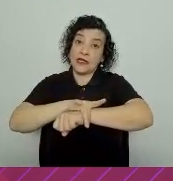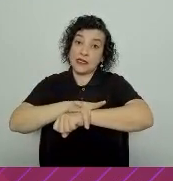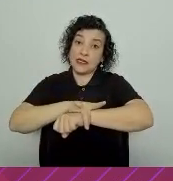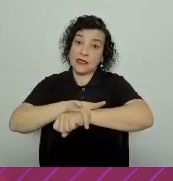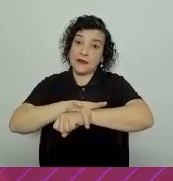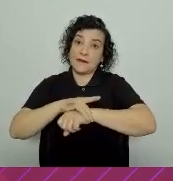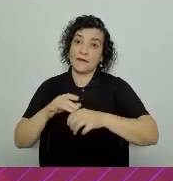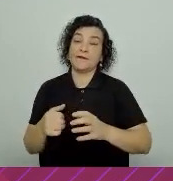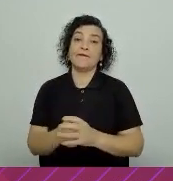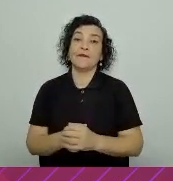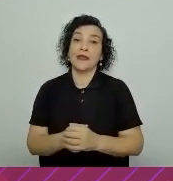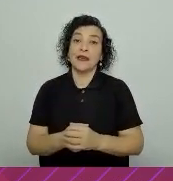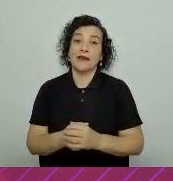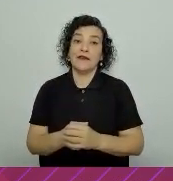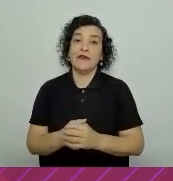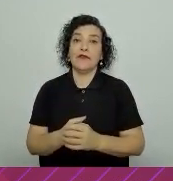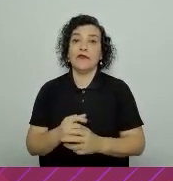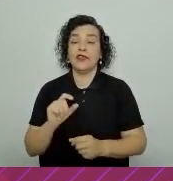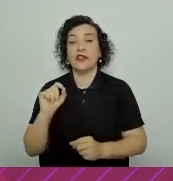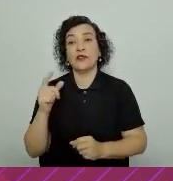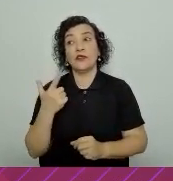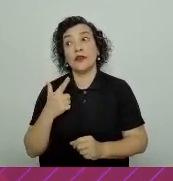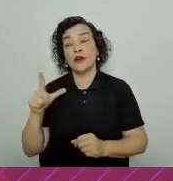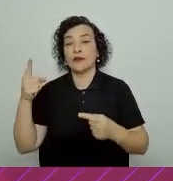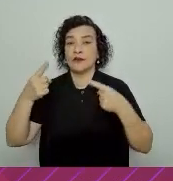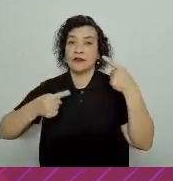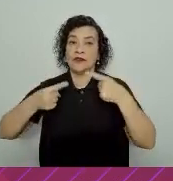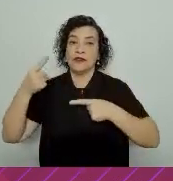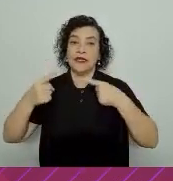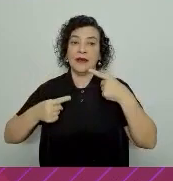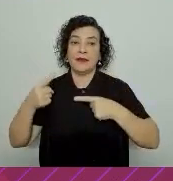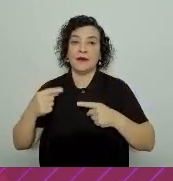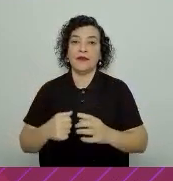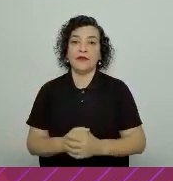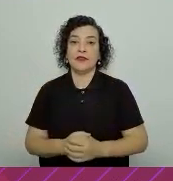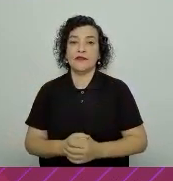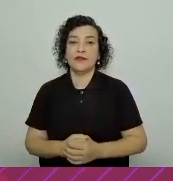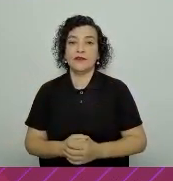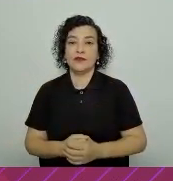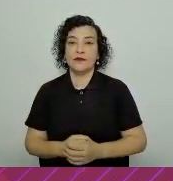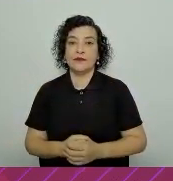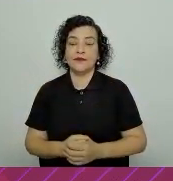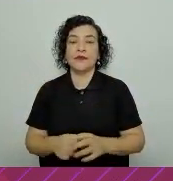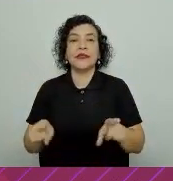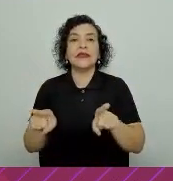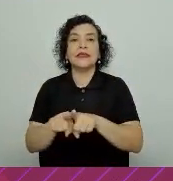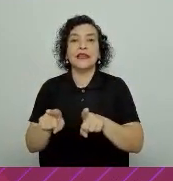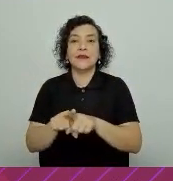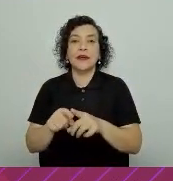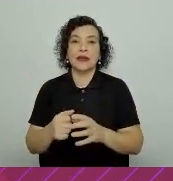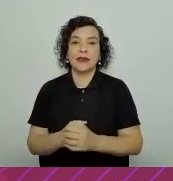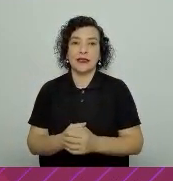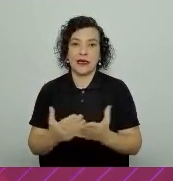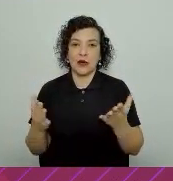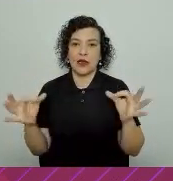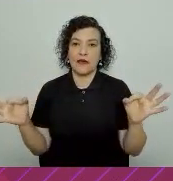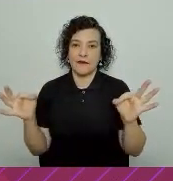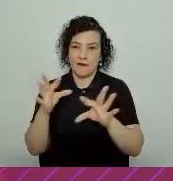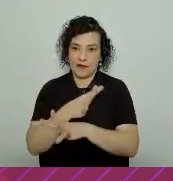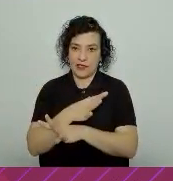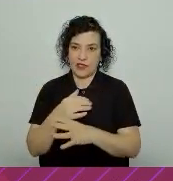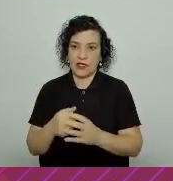é uma outra discussão até mais longa ainda e aqui eu penso vou trazer vou fechar aqui com algumas